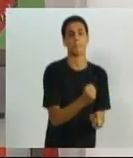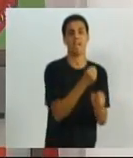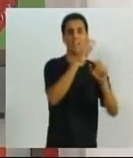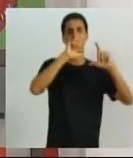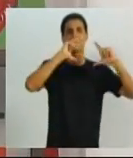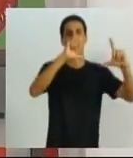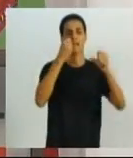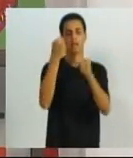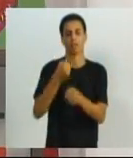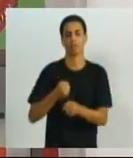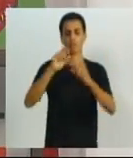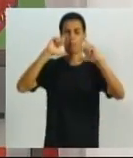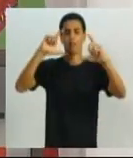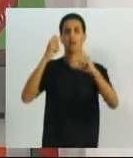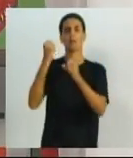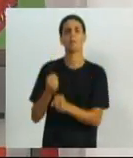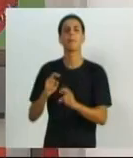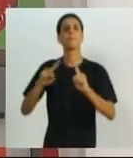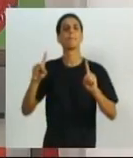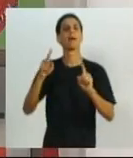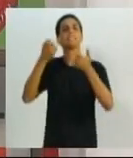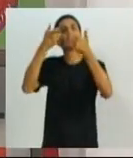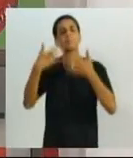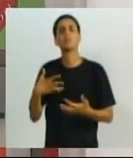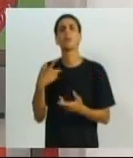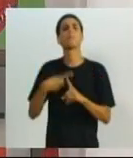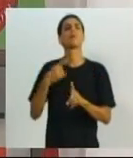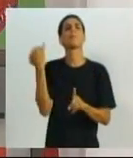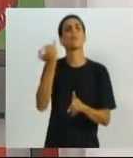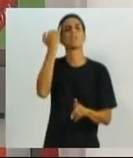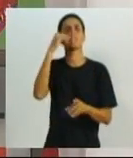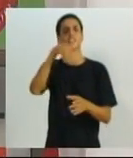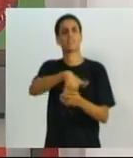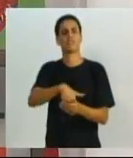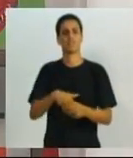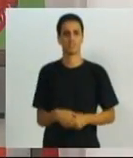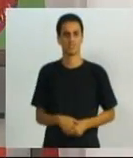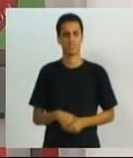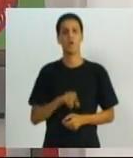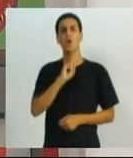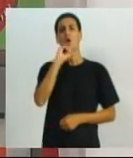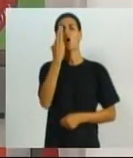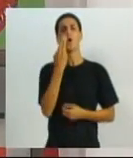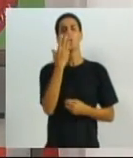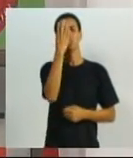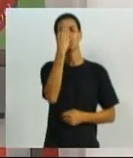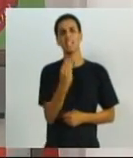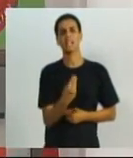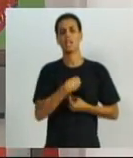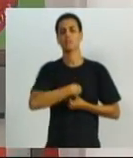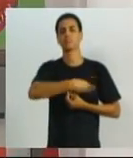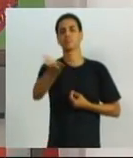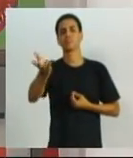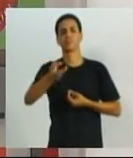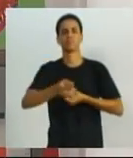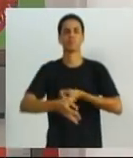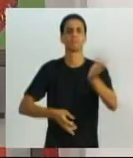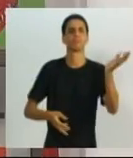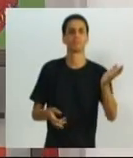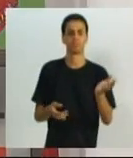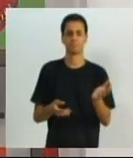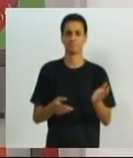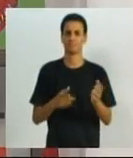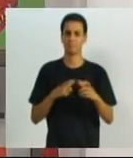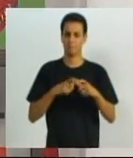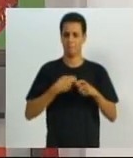as pessoas da importância do voto. Ou então jogando santinho nas sinaleiras. As coisas mudaram.